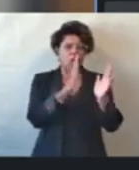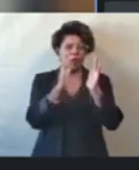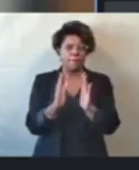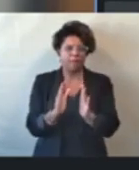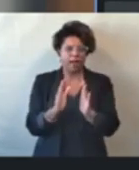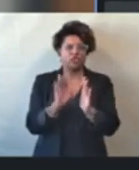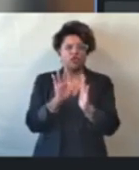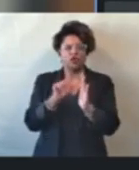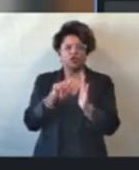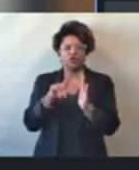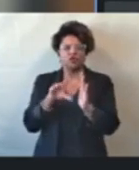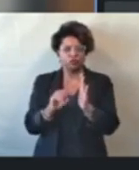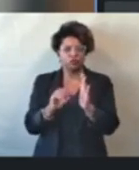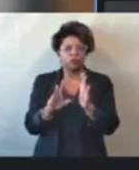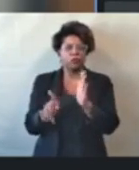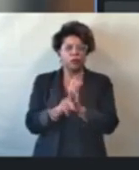aí